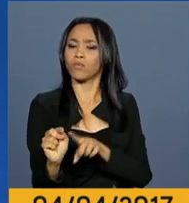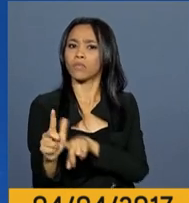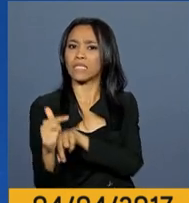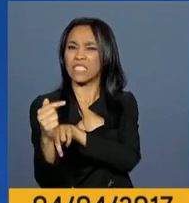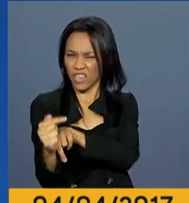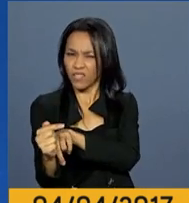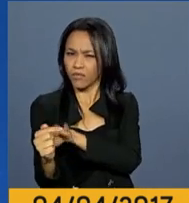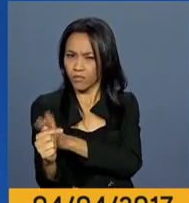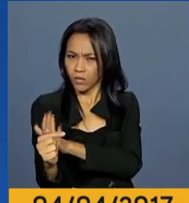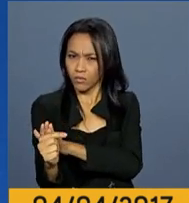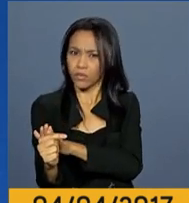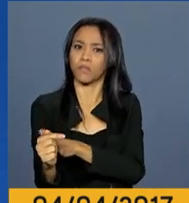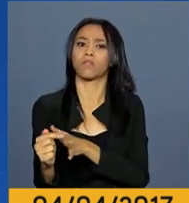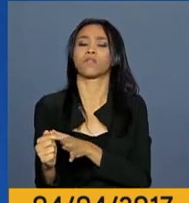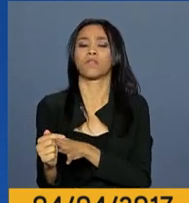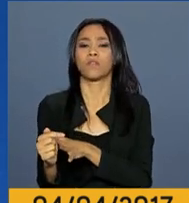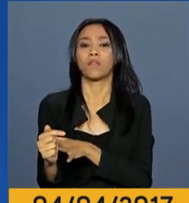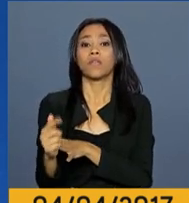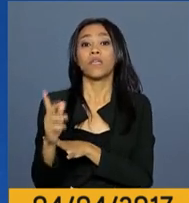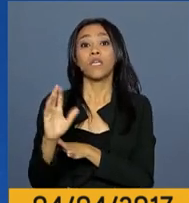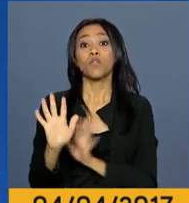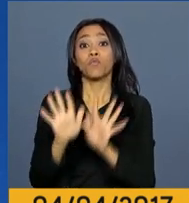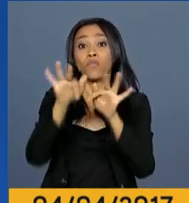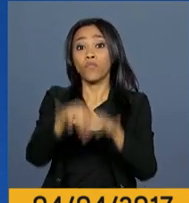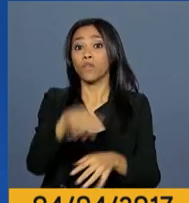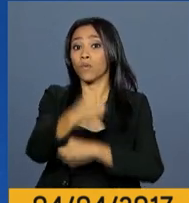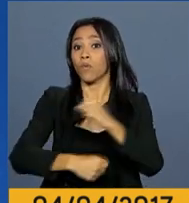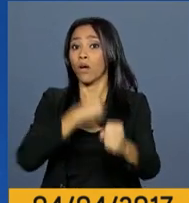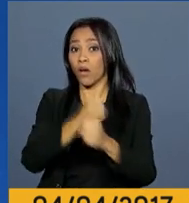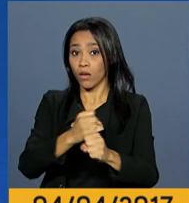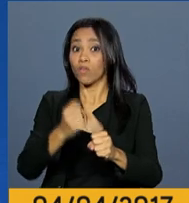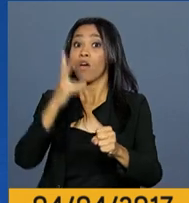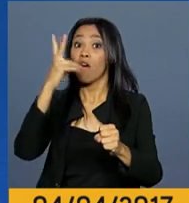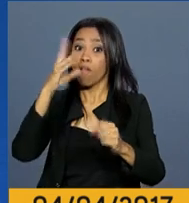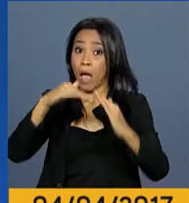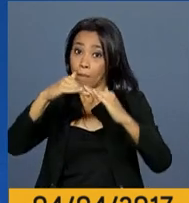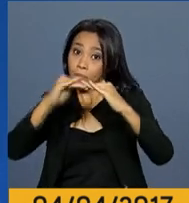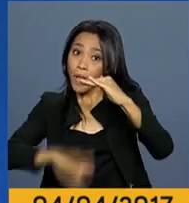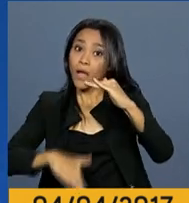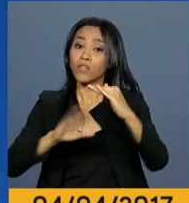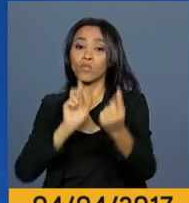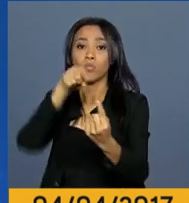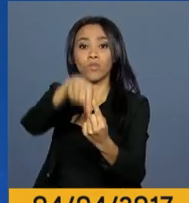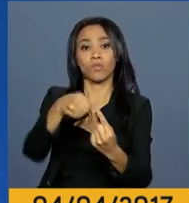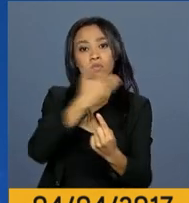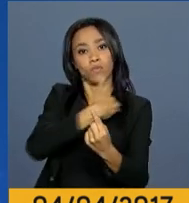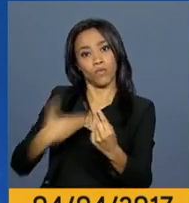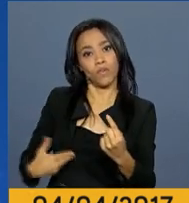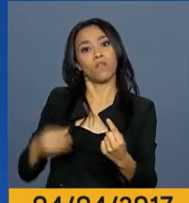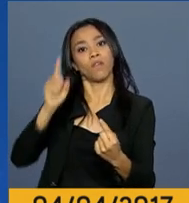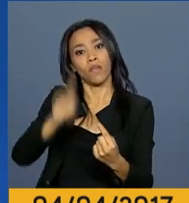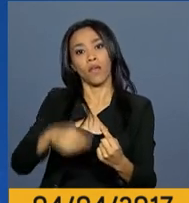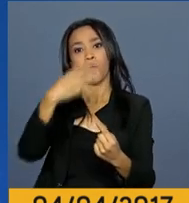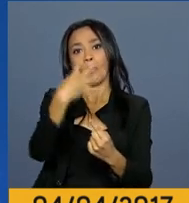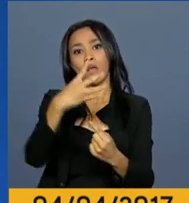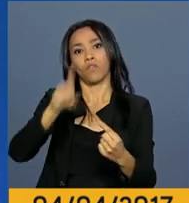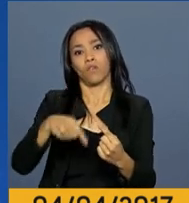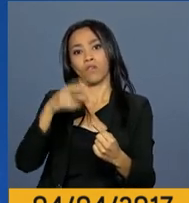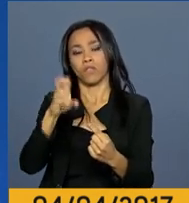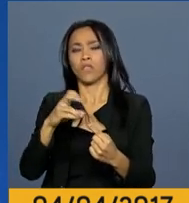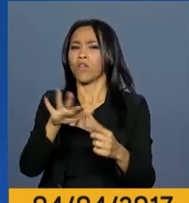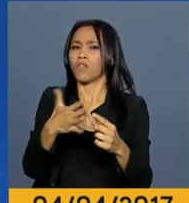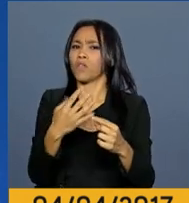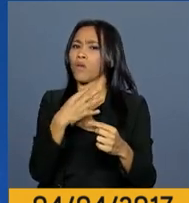4,7% mais ou menos, a indicar que ao final do ano nós estaremos abaixo do centro da meta, que é 4,5%, talvez com